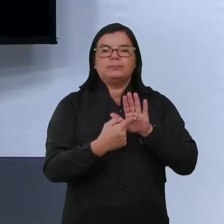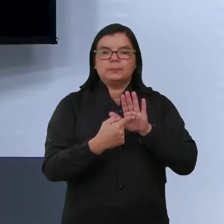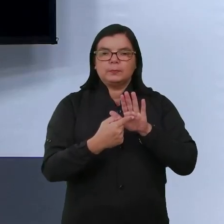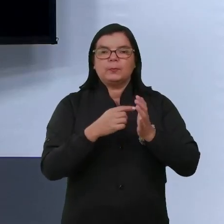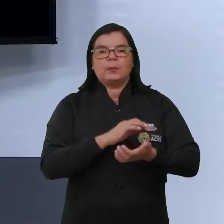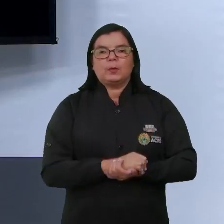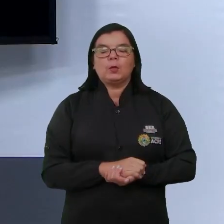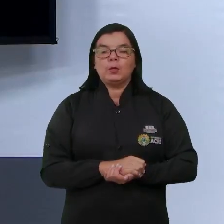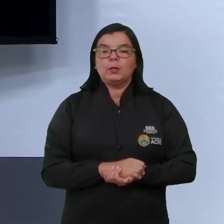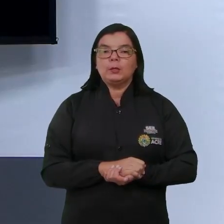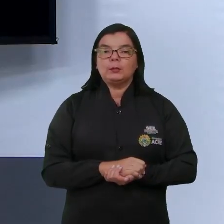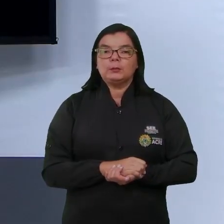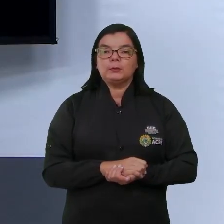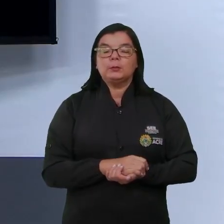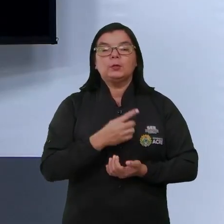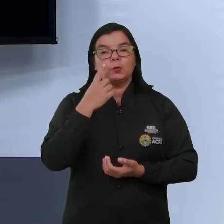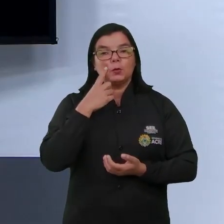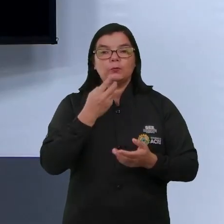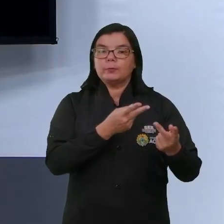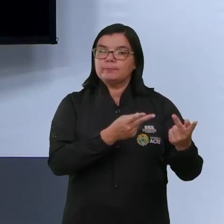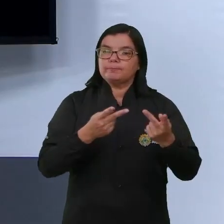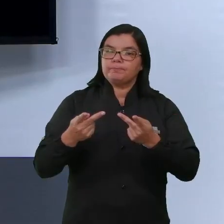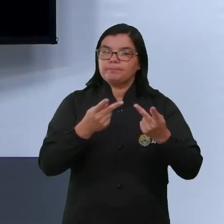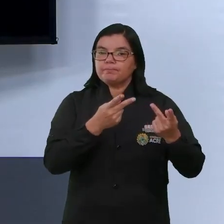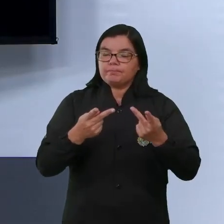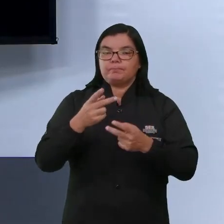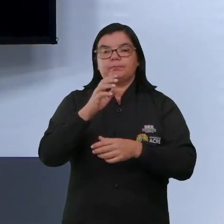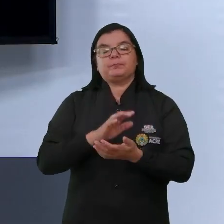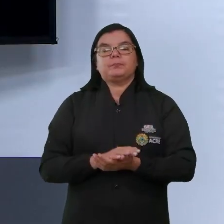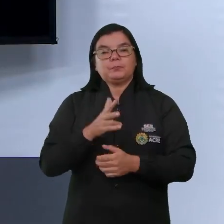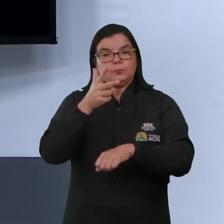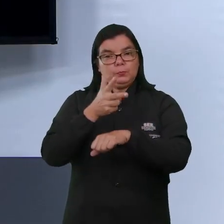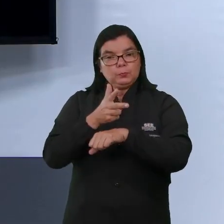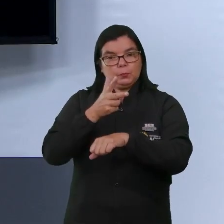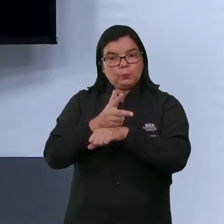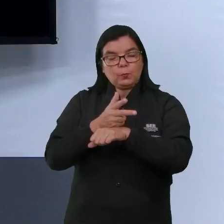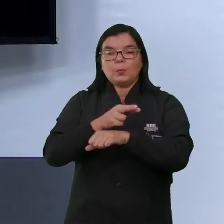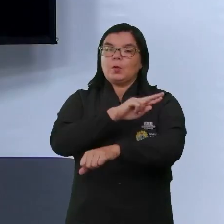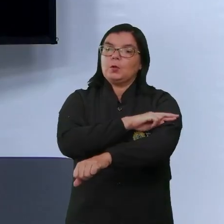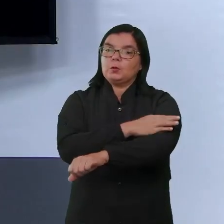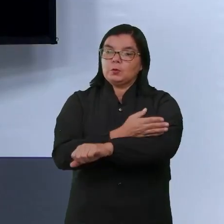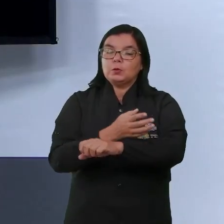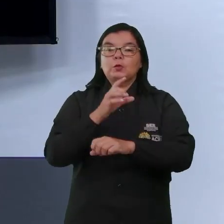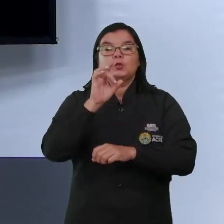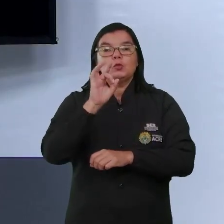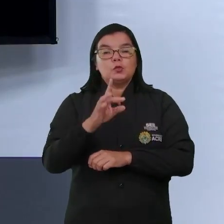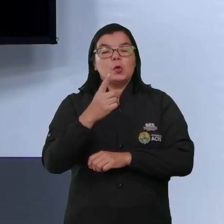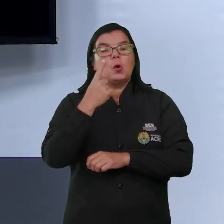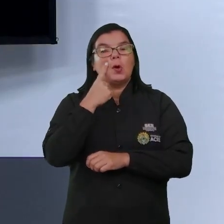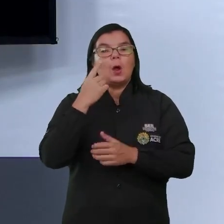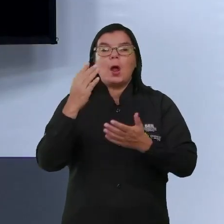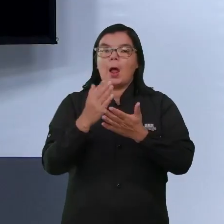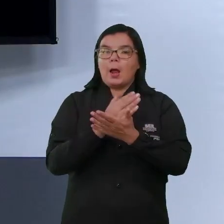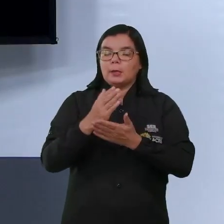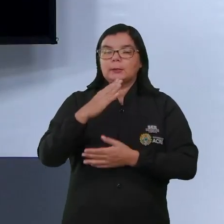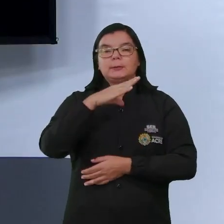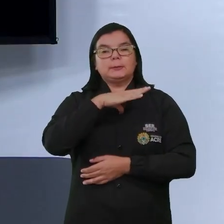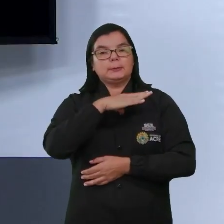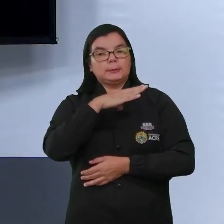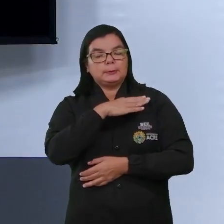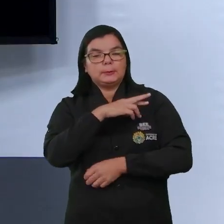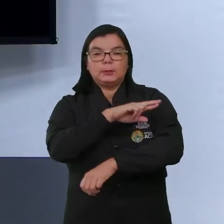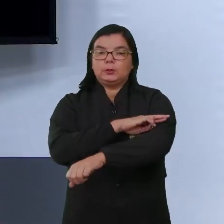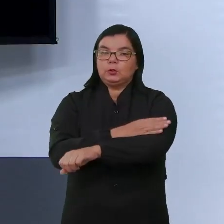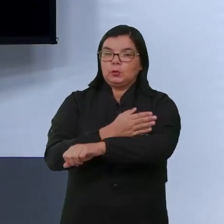encontrados, inclusive, esses que foram visitados no vídeo, no município de Rio Branco. só que eu mencionei a cidade de Rio